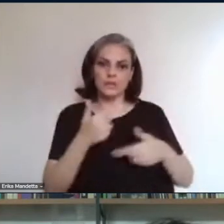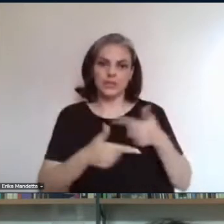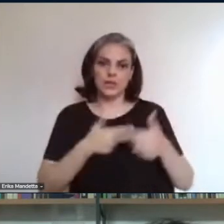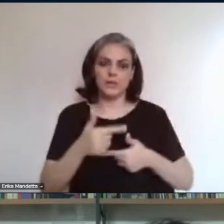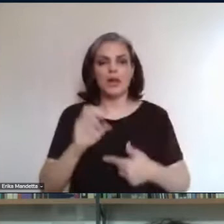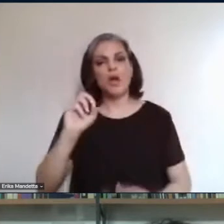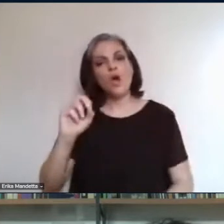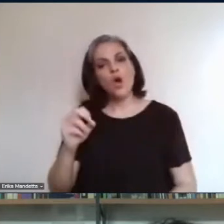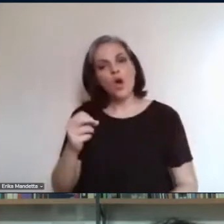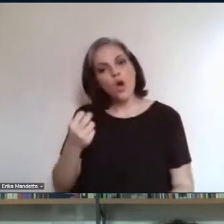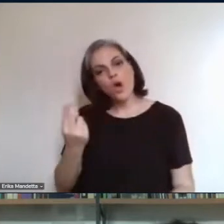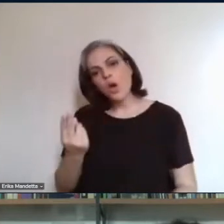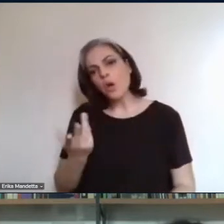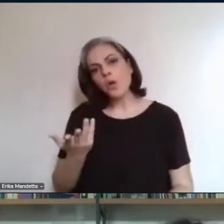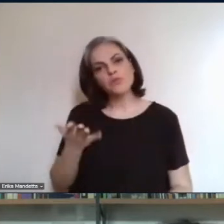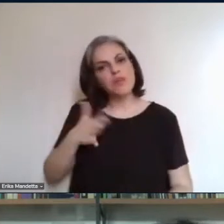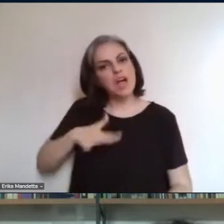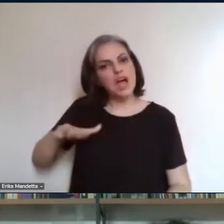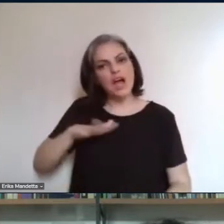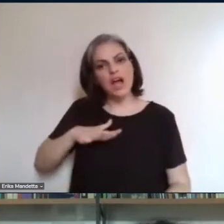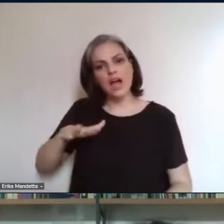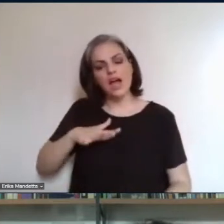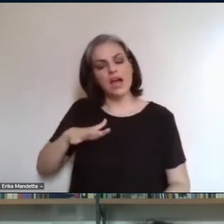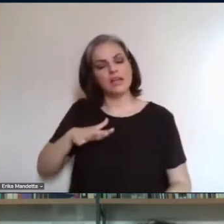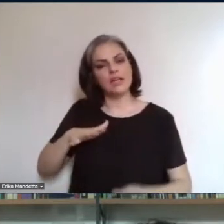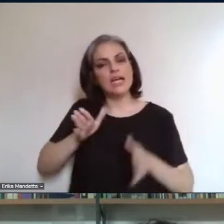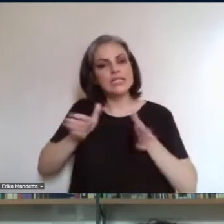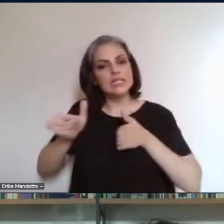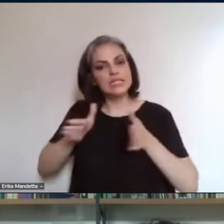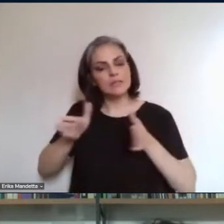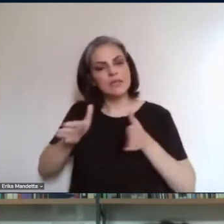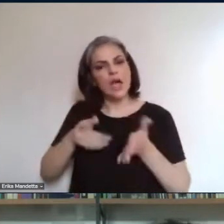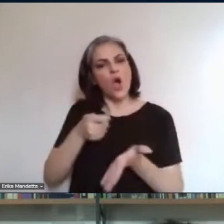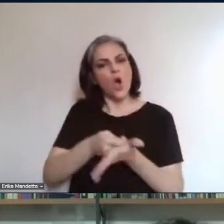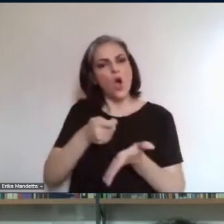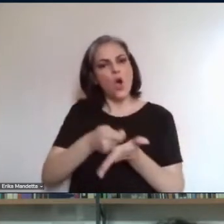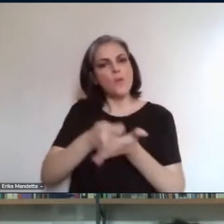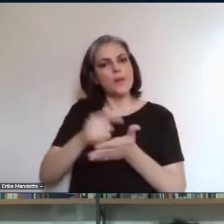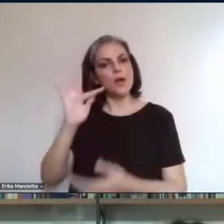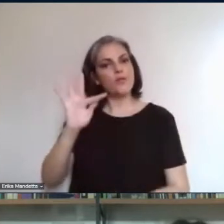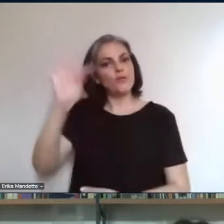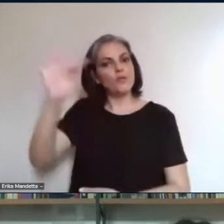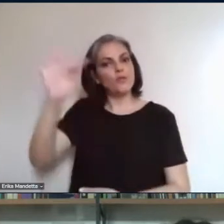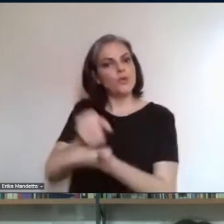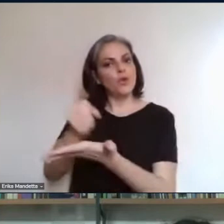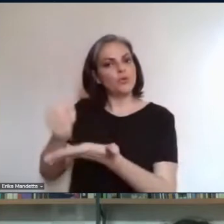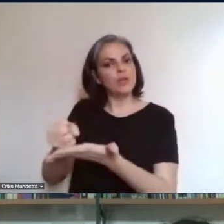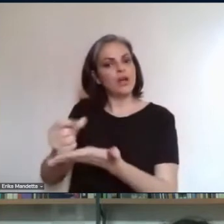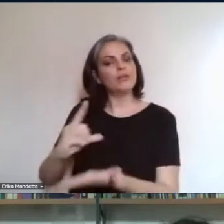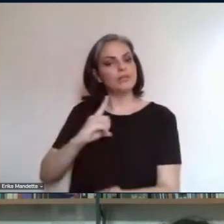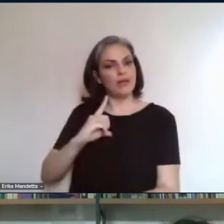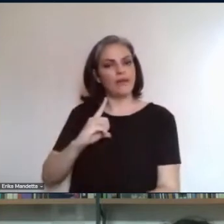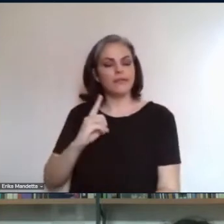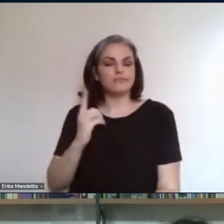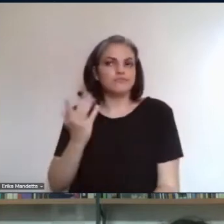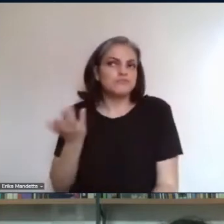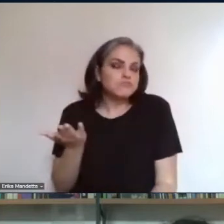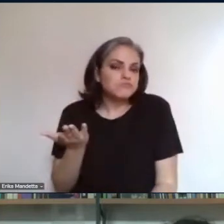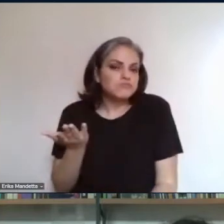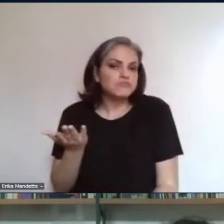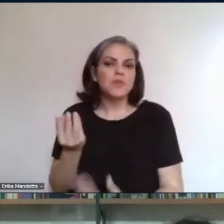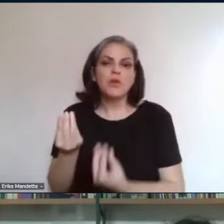setor de acessibilidade cobre nos futuros contratos se tem algum tipo de